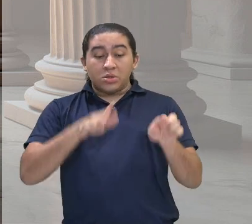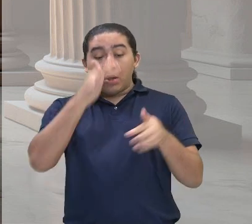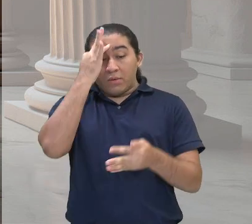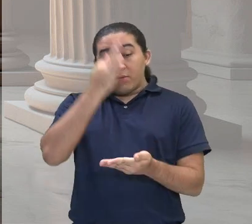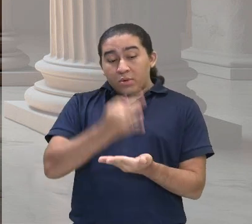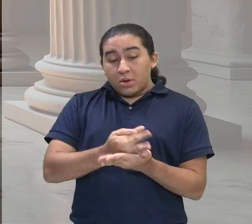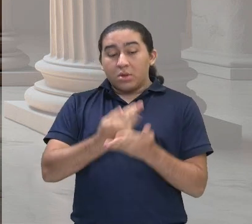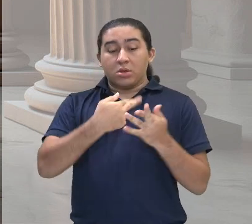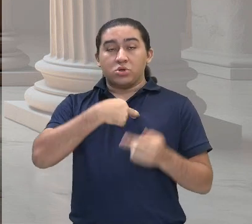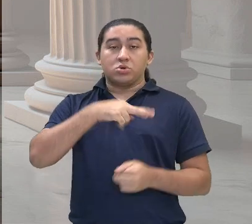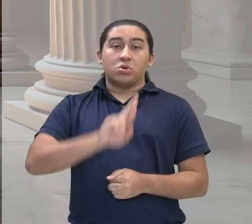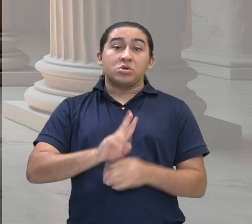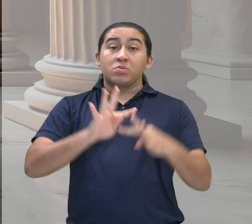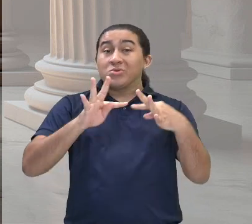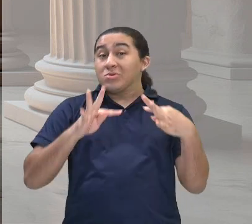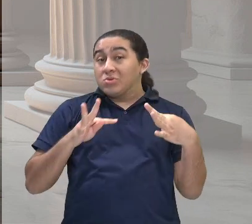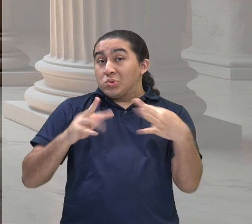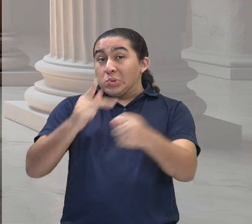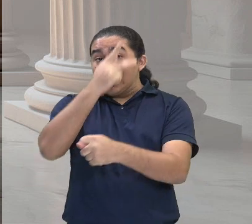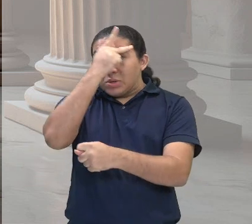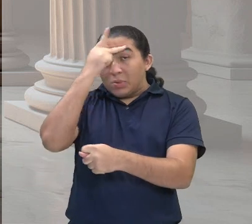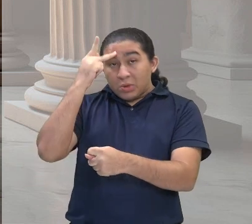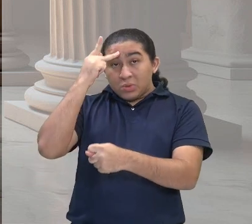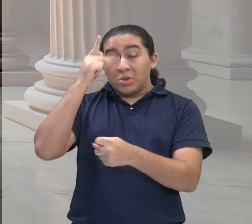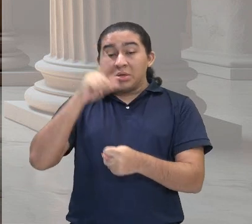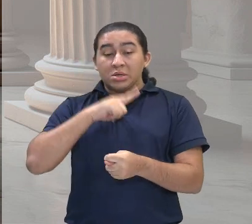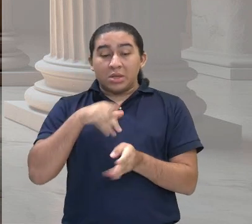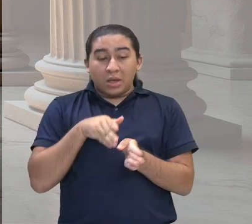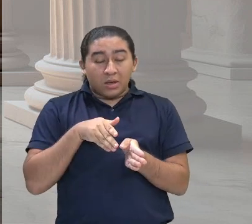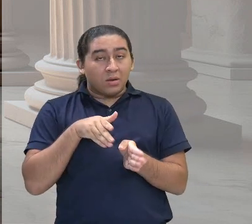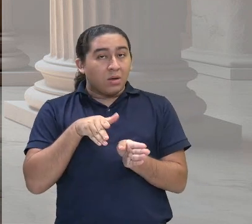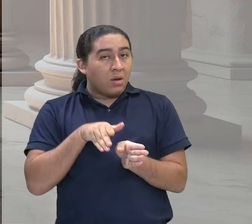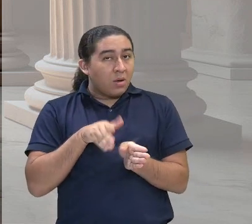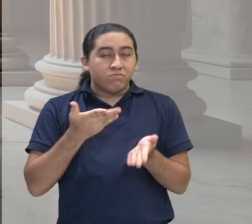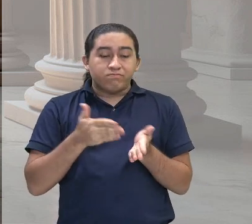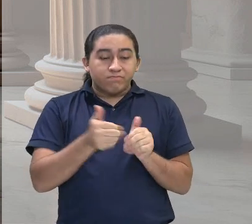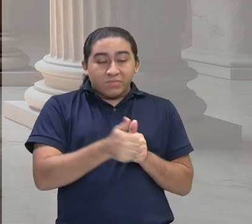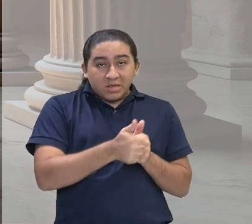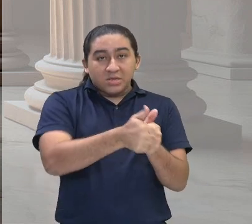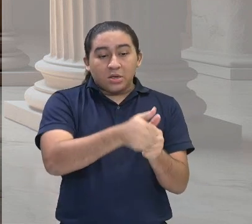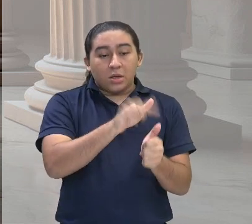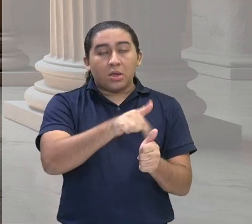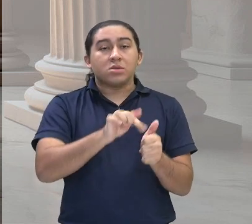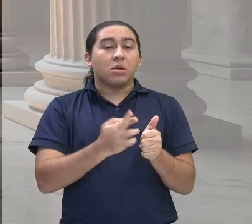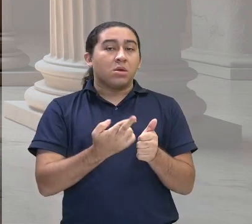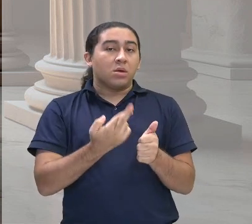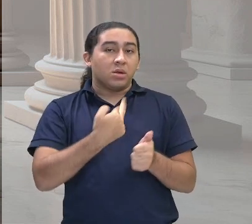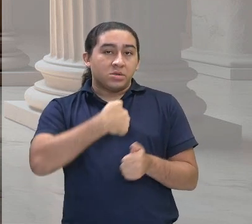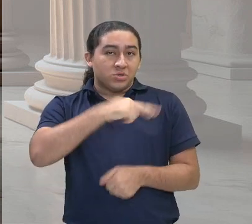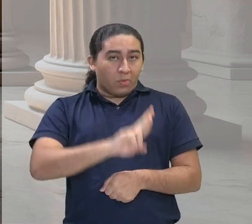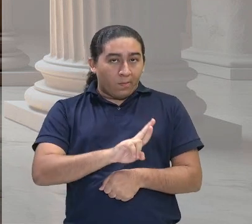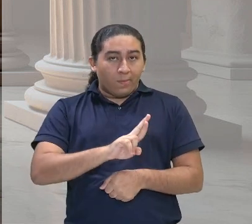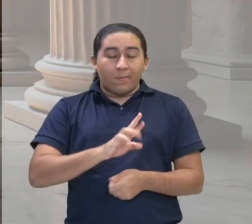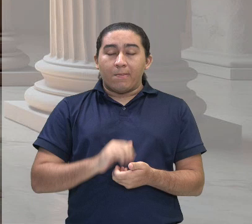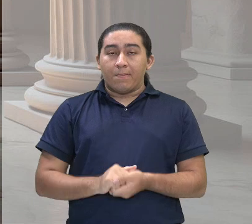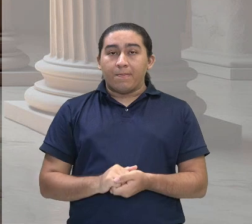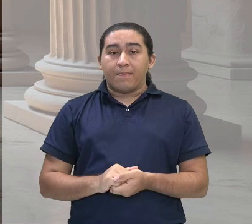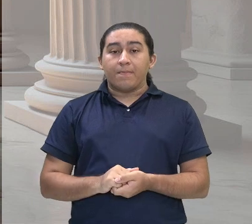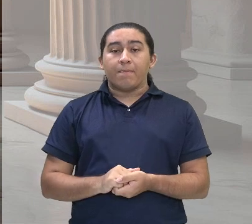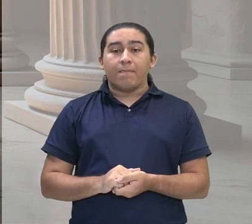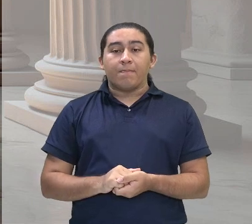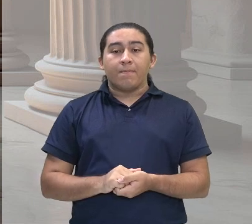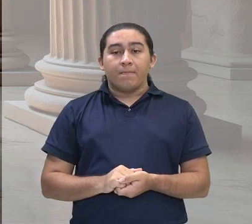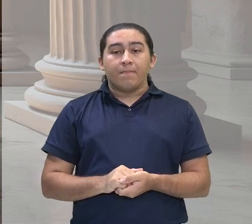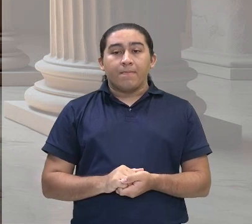religiosas para todas as pessoas que praticam aquela religião, né? Nós podemos ter